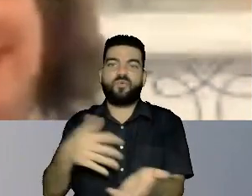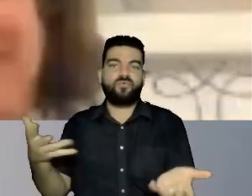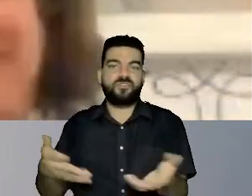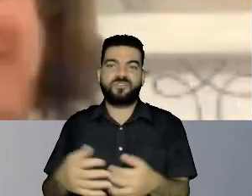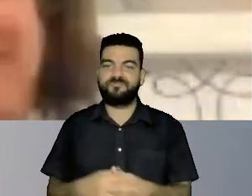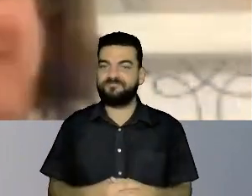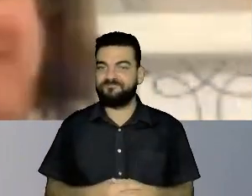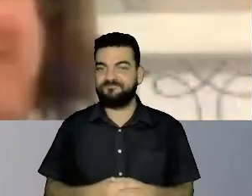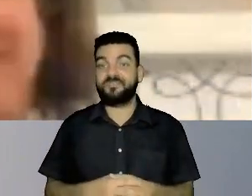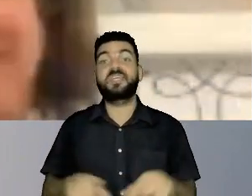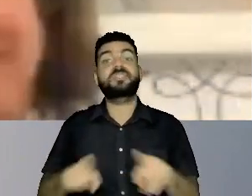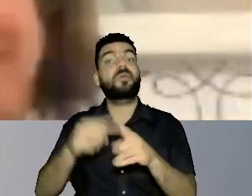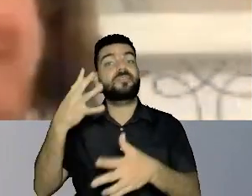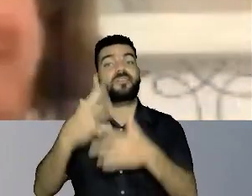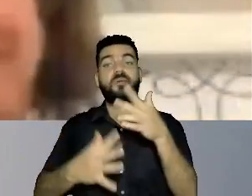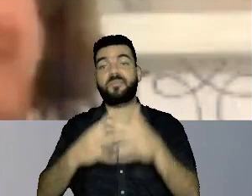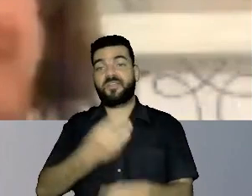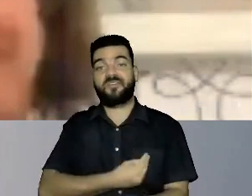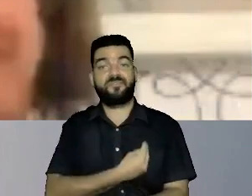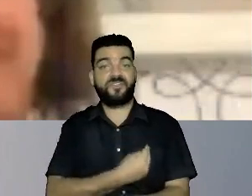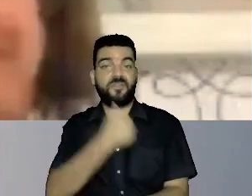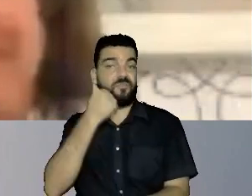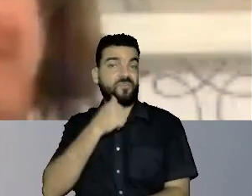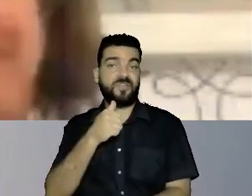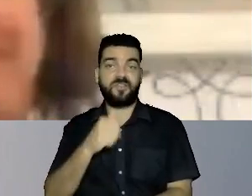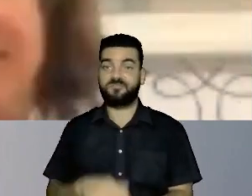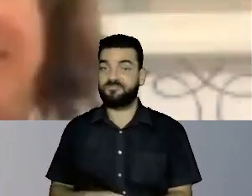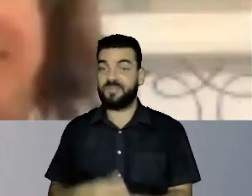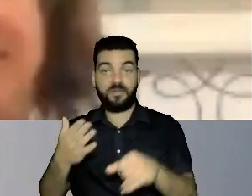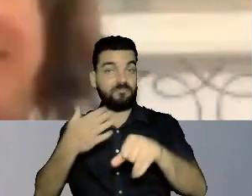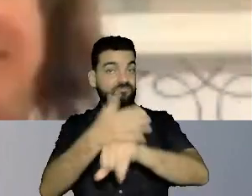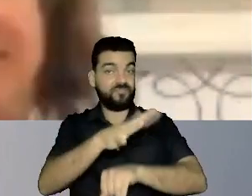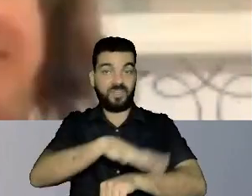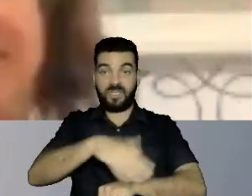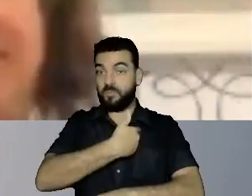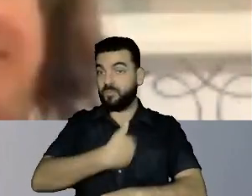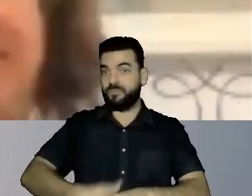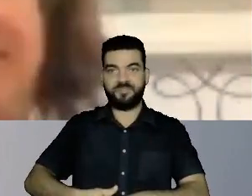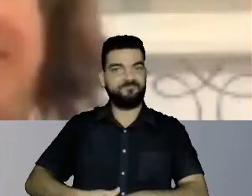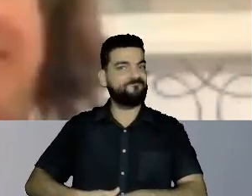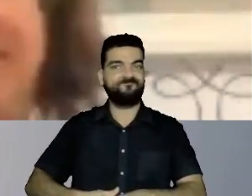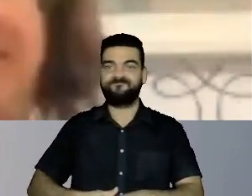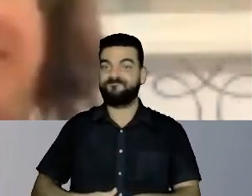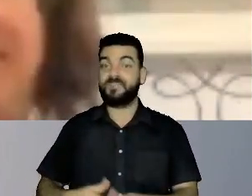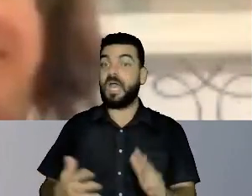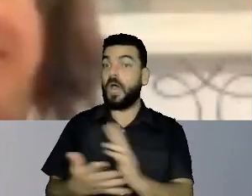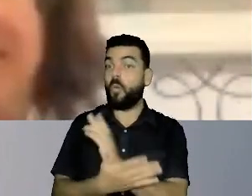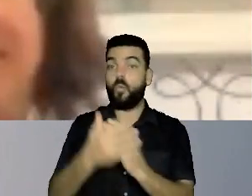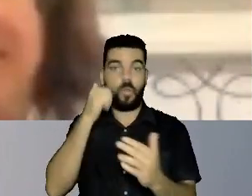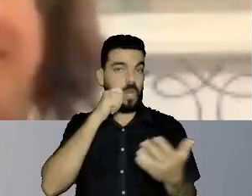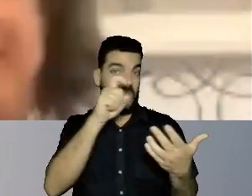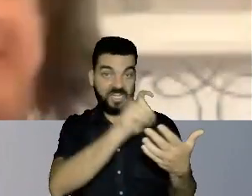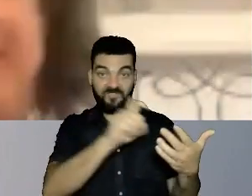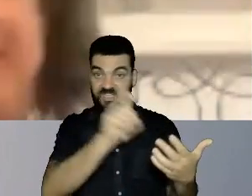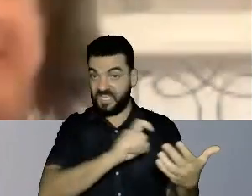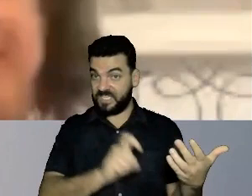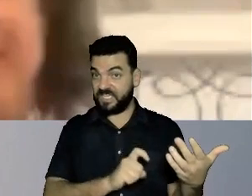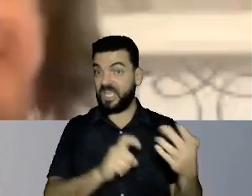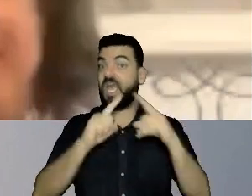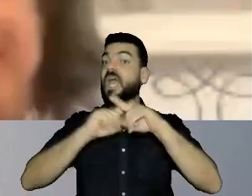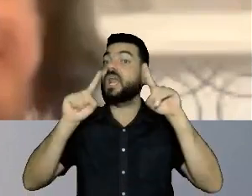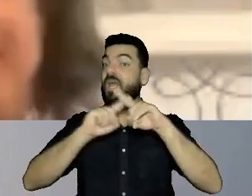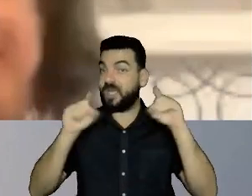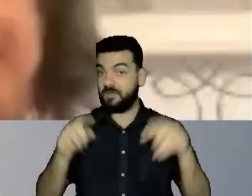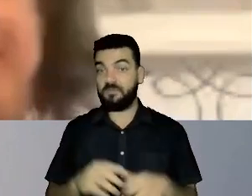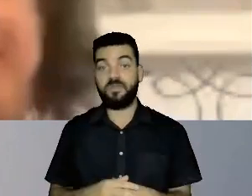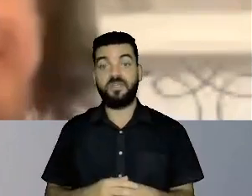E eu vejo que esse conceito ainda, né, nos persegue e ainda limita as